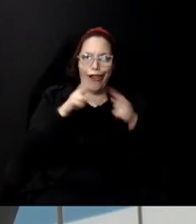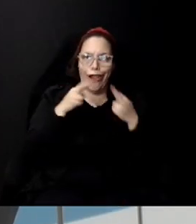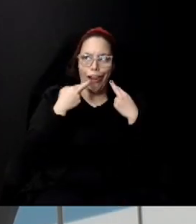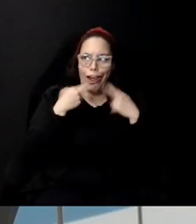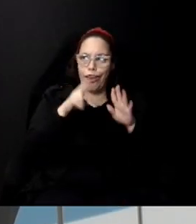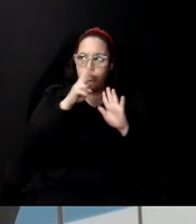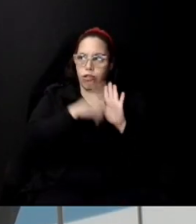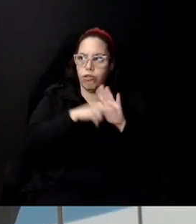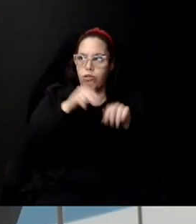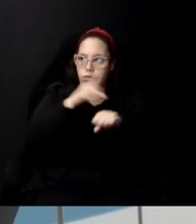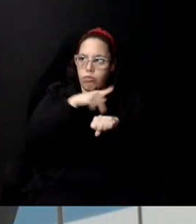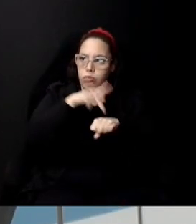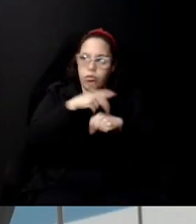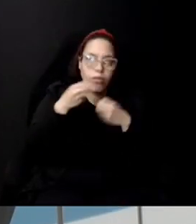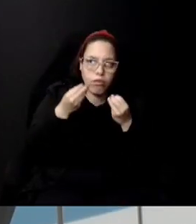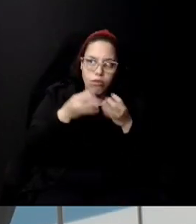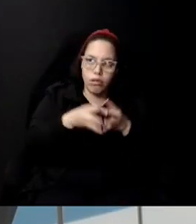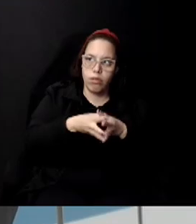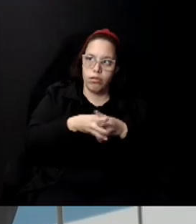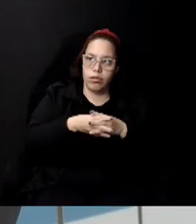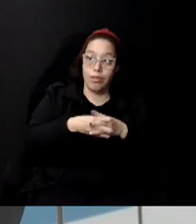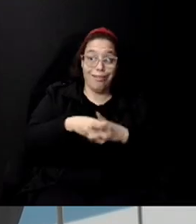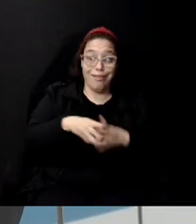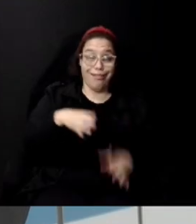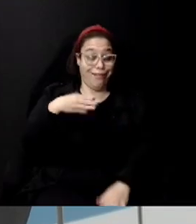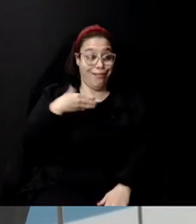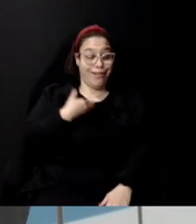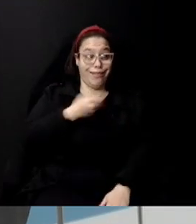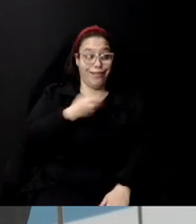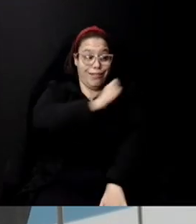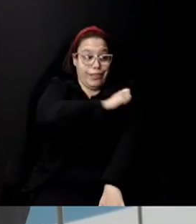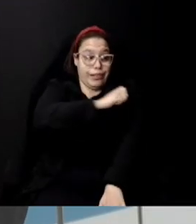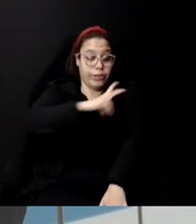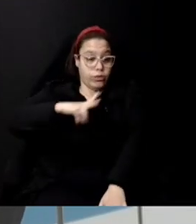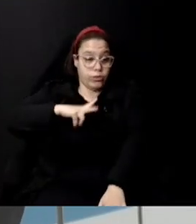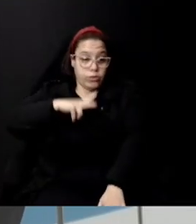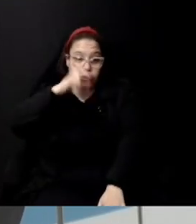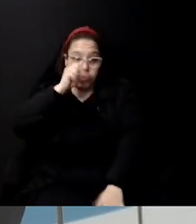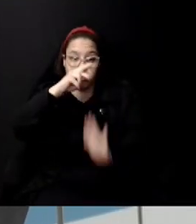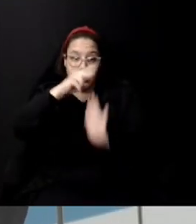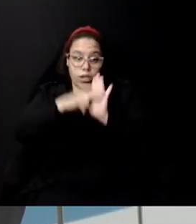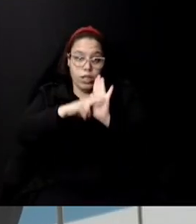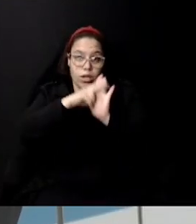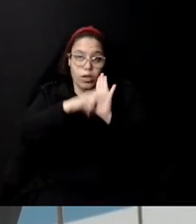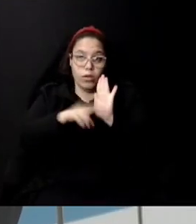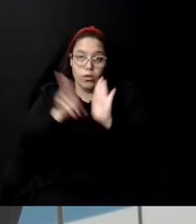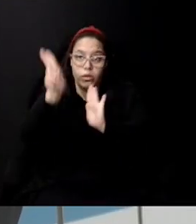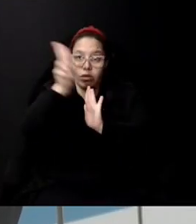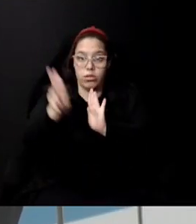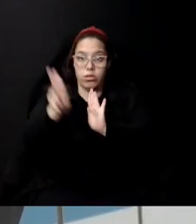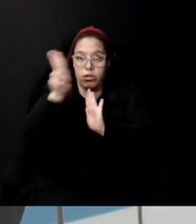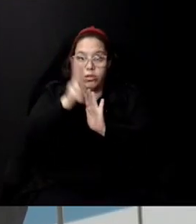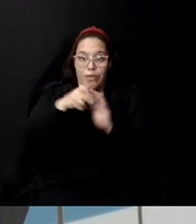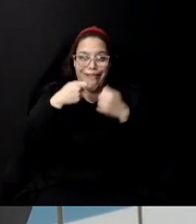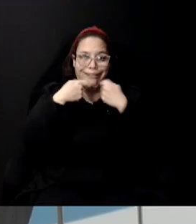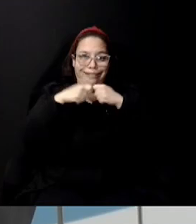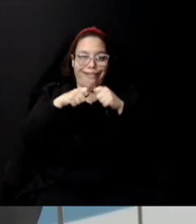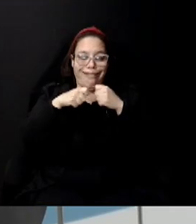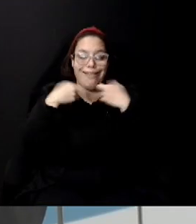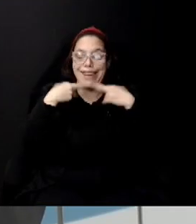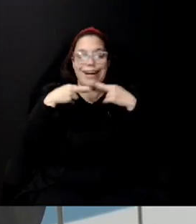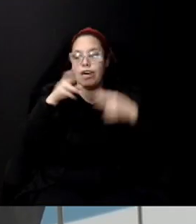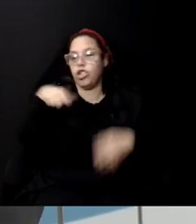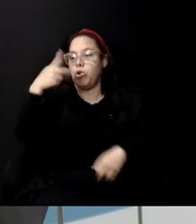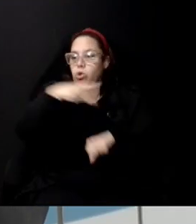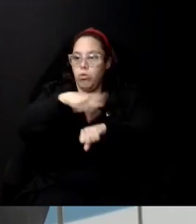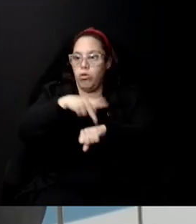que autoridade eu vou reforçar um relatório que foi usado de crítica para outro país? Então, a ONU,